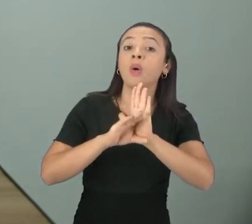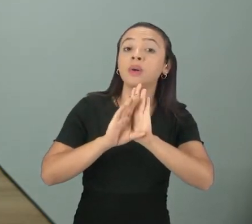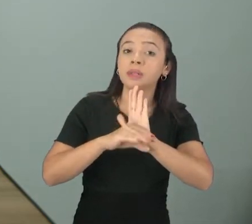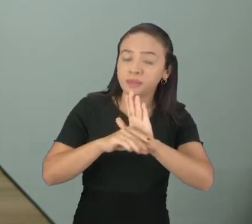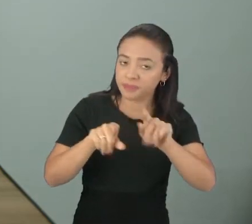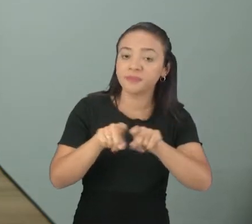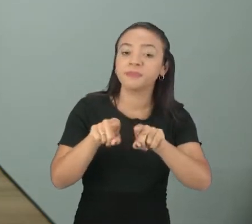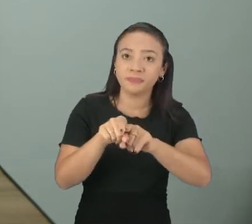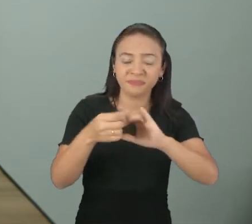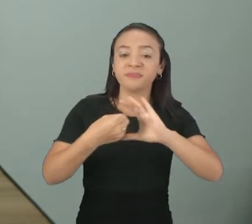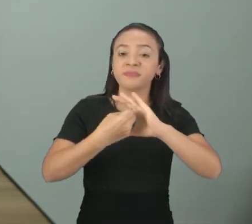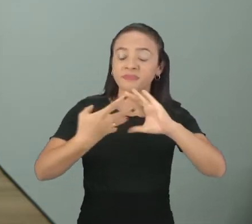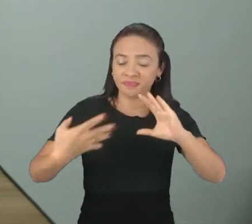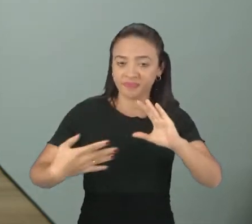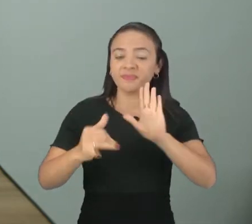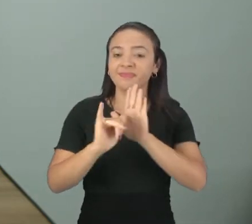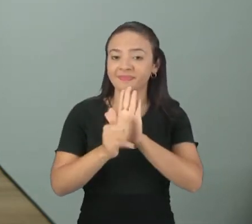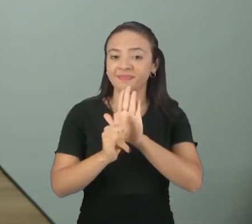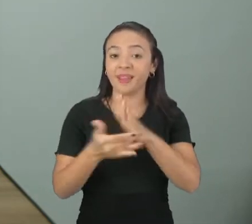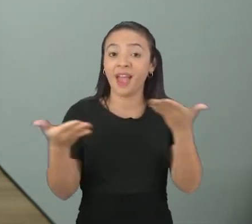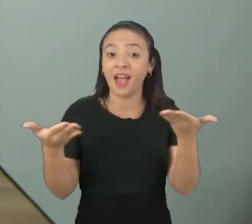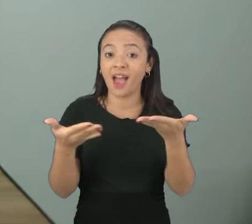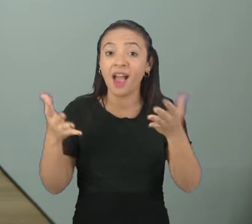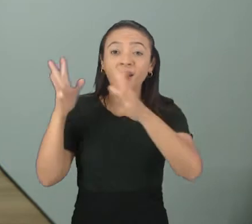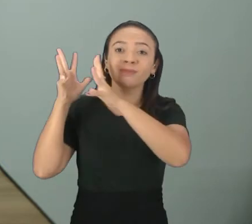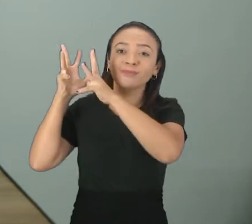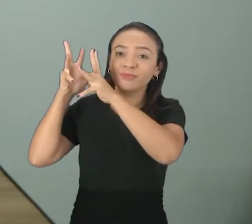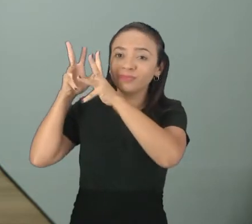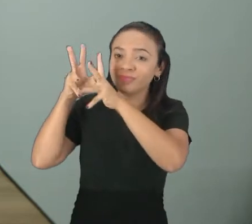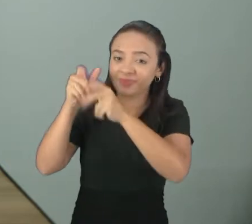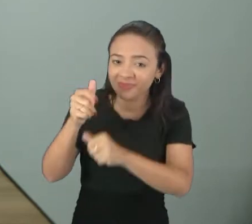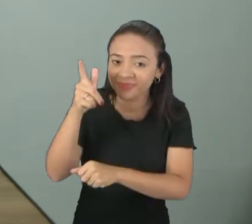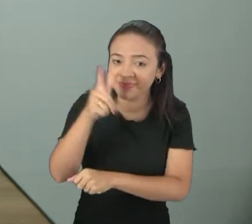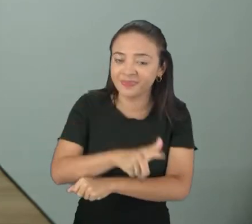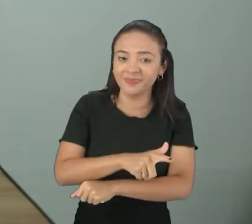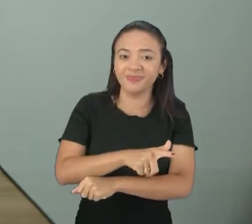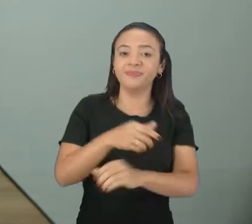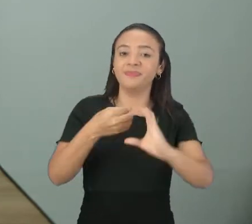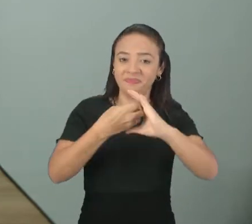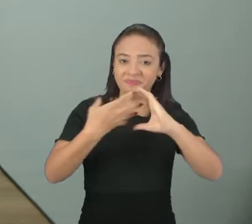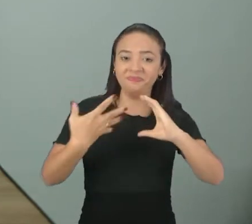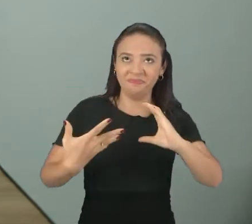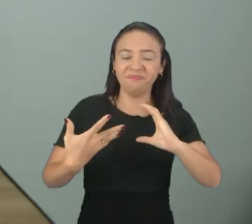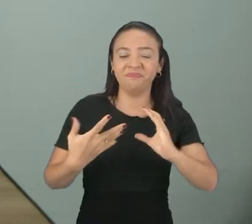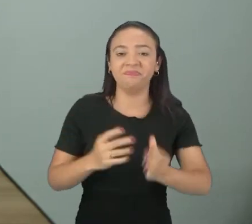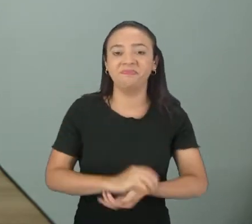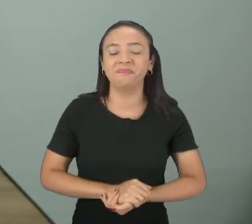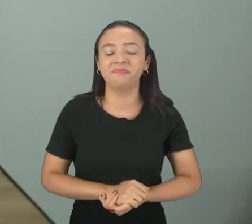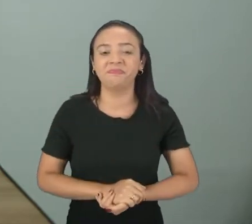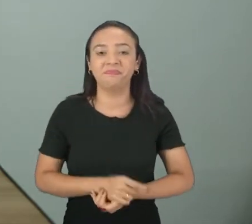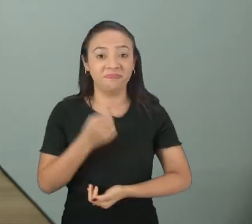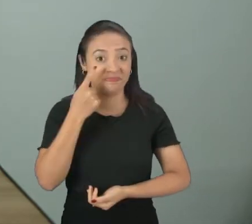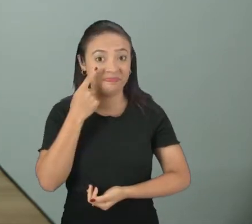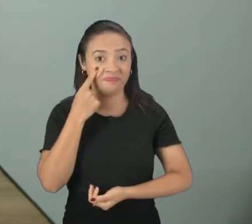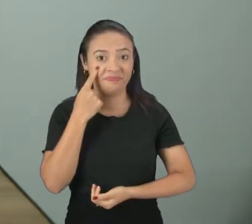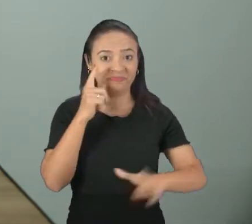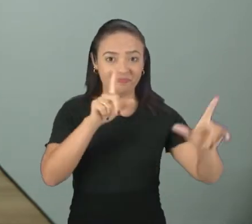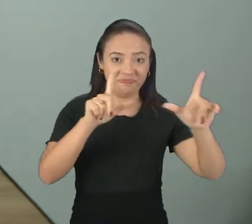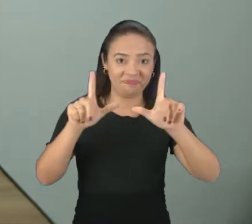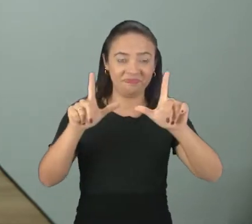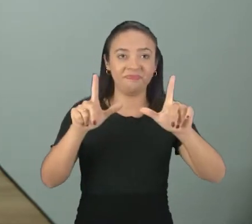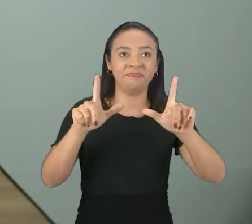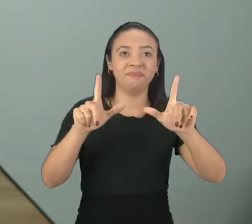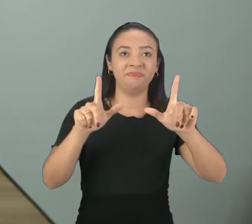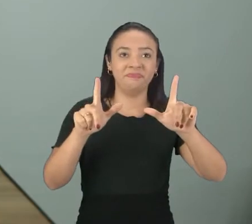suas características, e agora nós vamos retomar novamente sobre as características, né? Vem comigo aqui na